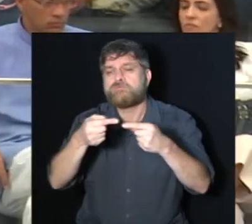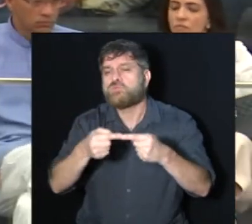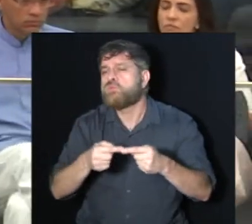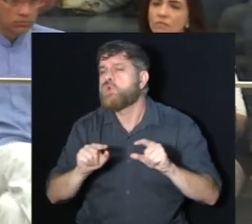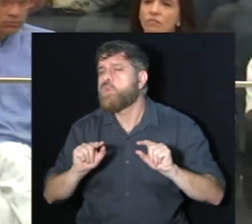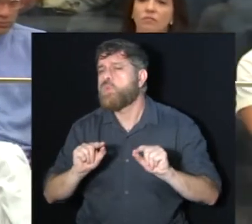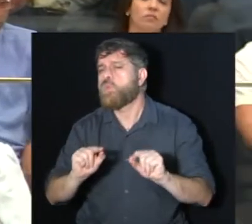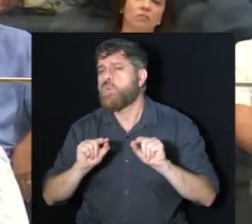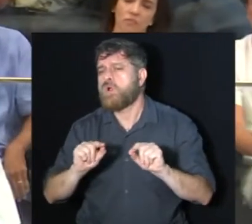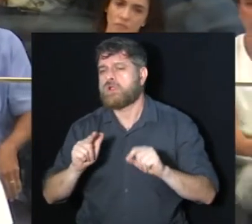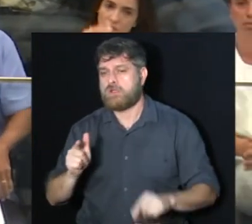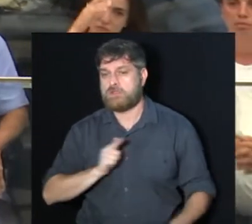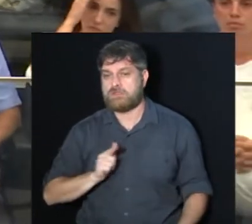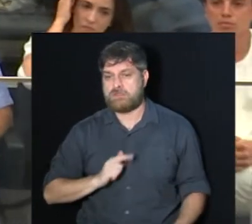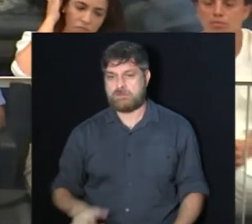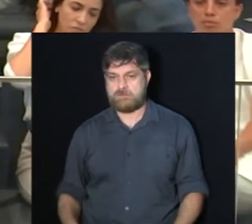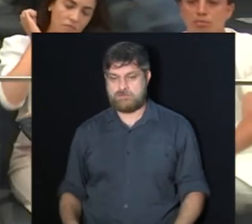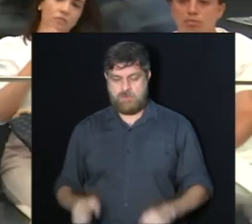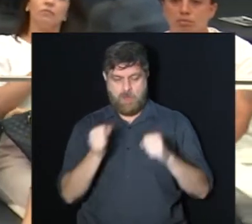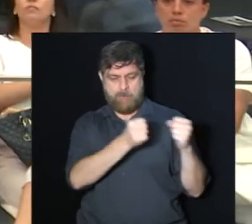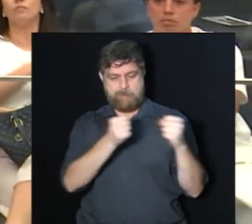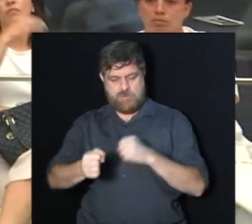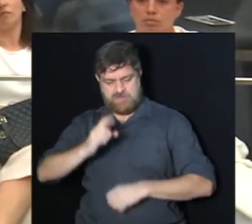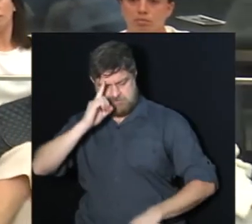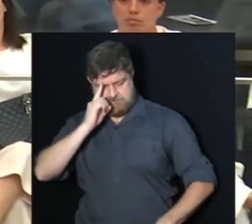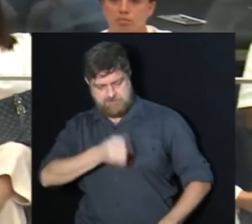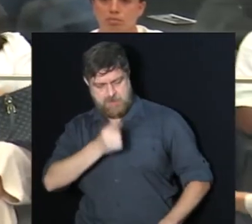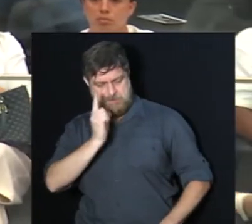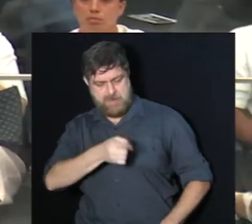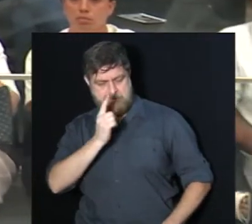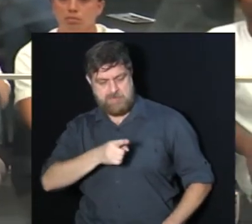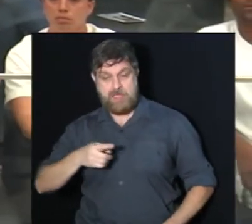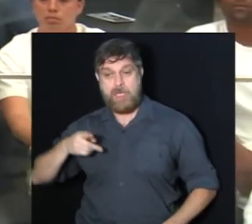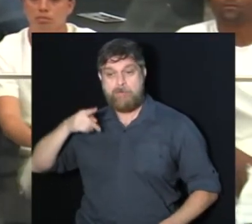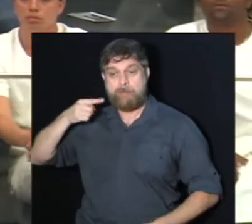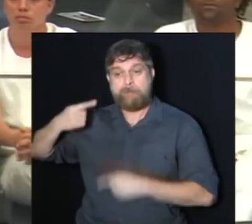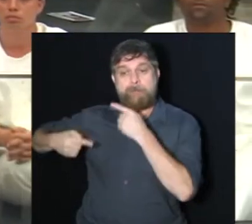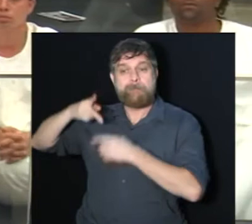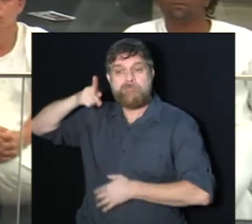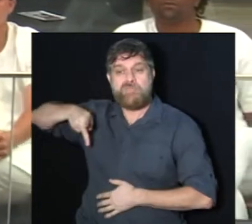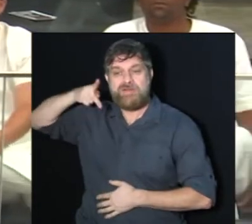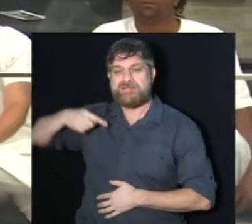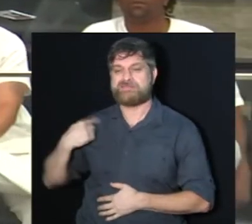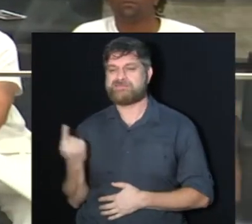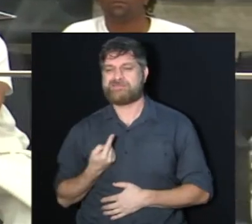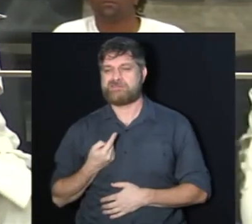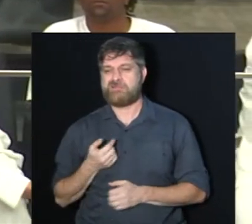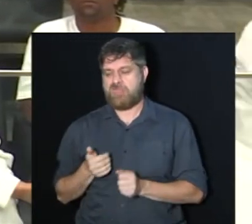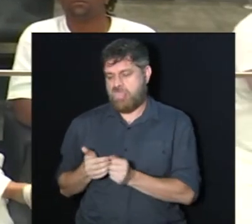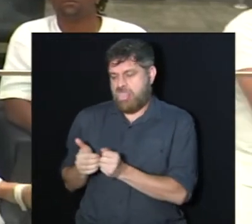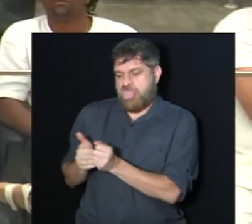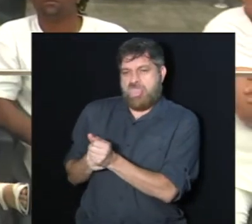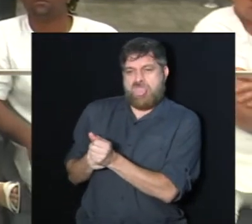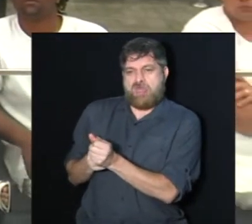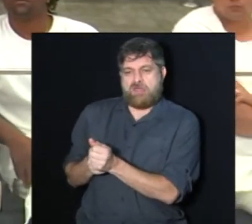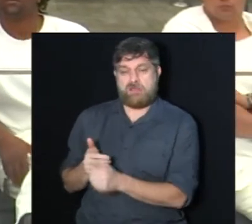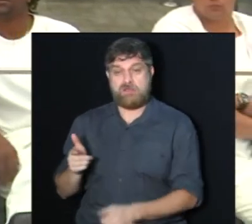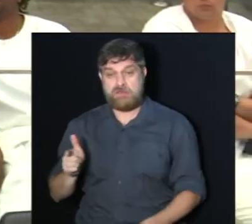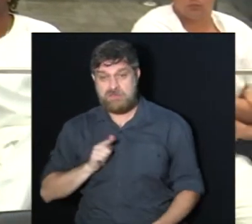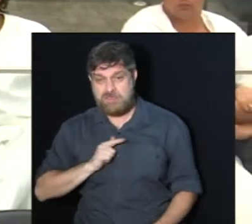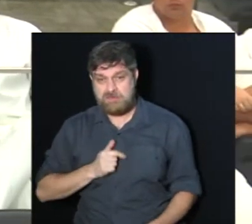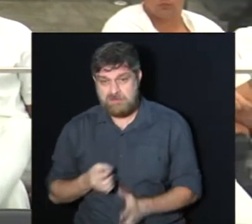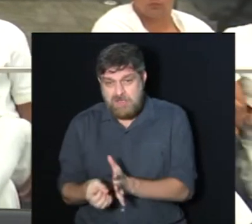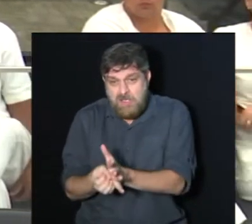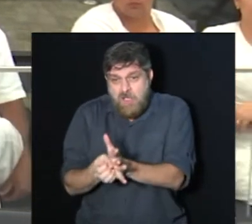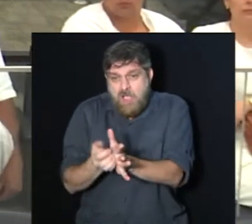quê? Ao comando político. Não adianta nós esconder isso. E, às